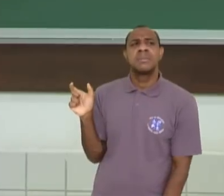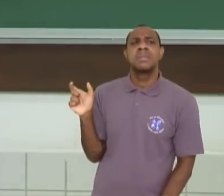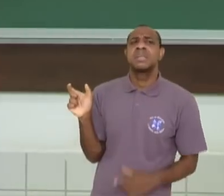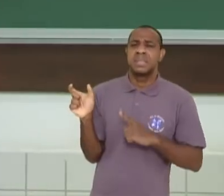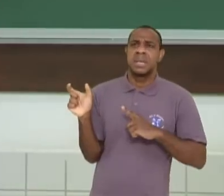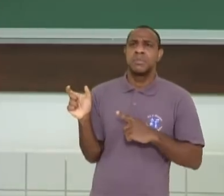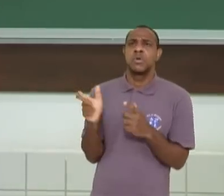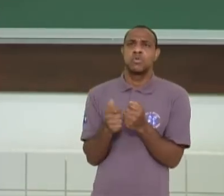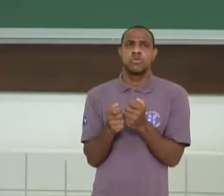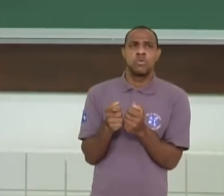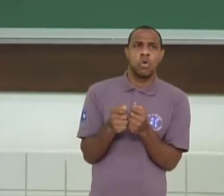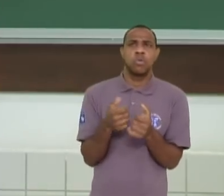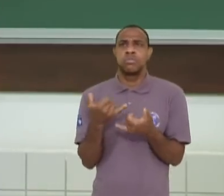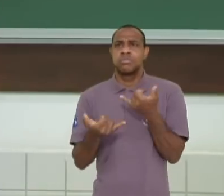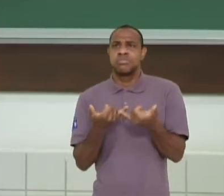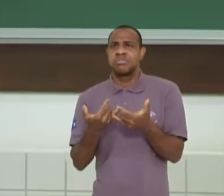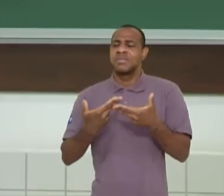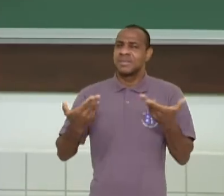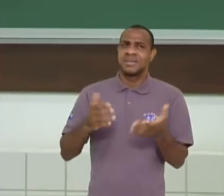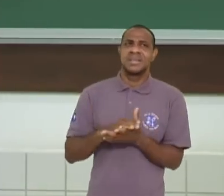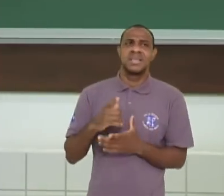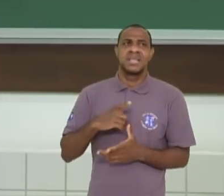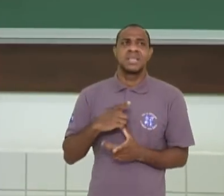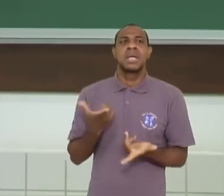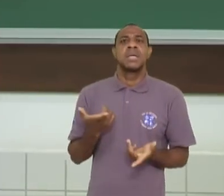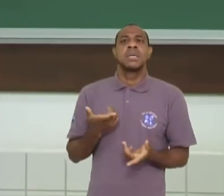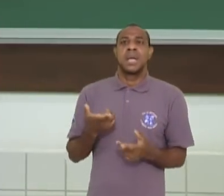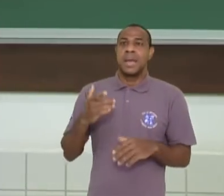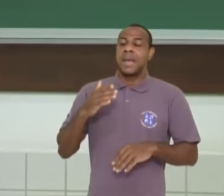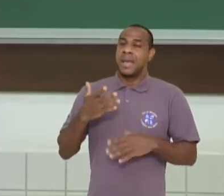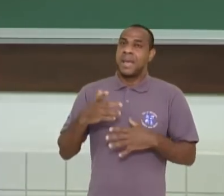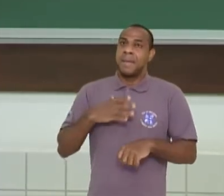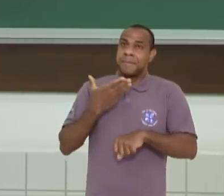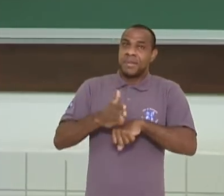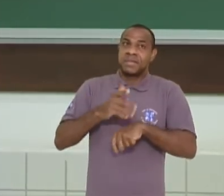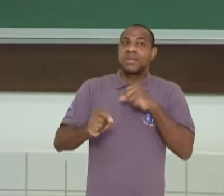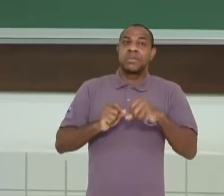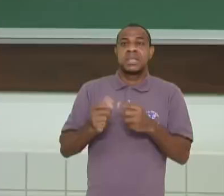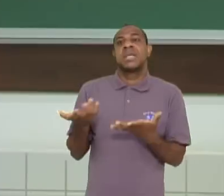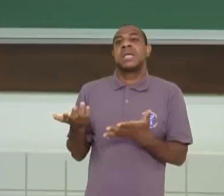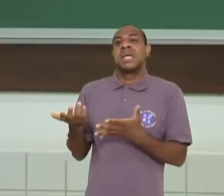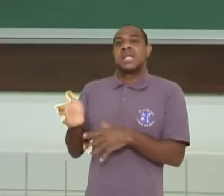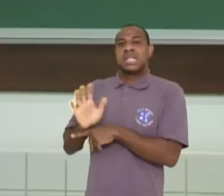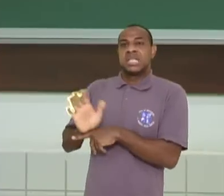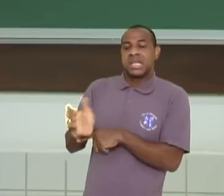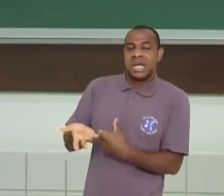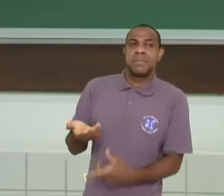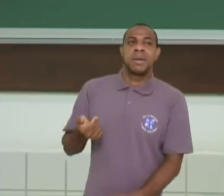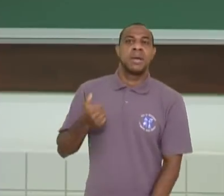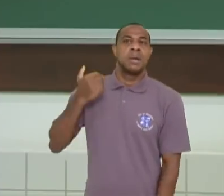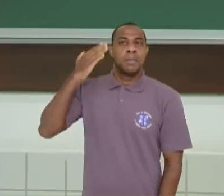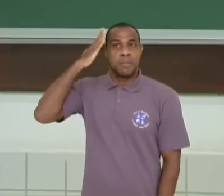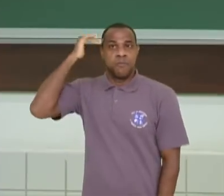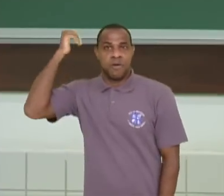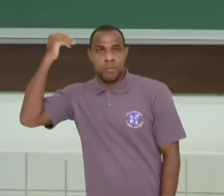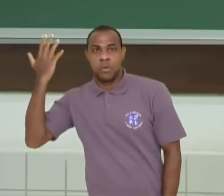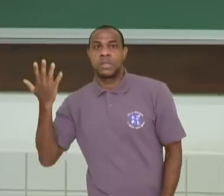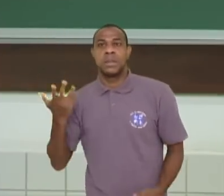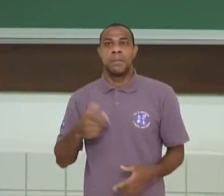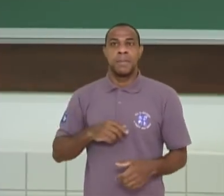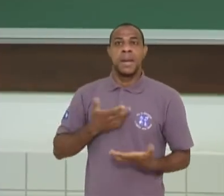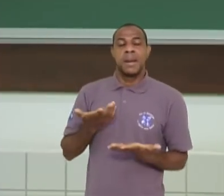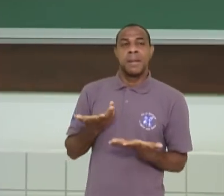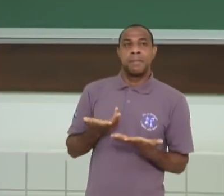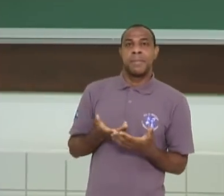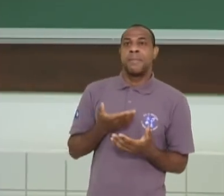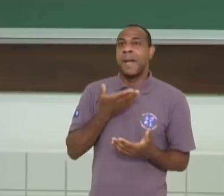também praticado por atores profissionais, né, no cinema, para melhorar a sua performance em palco, para melhorar a sua performance